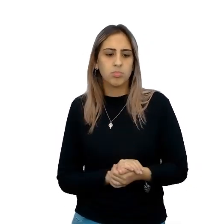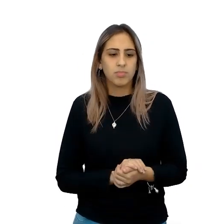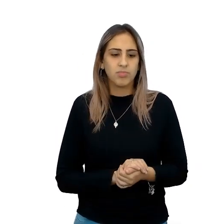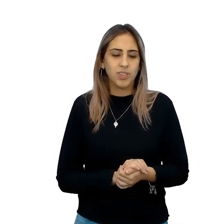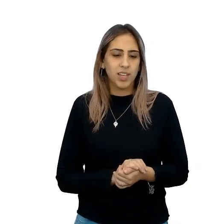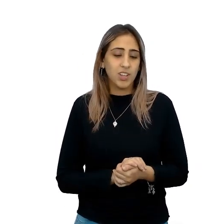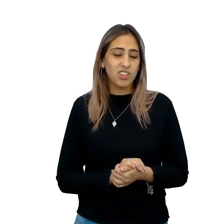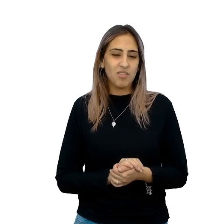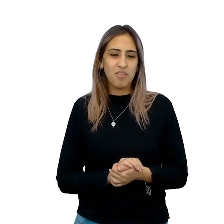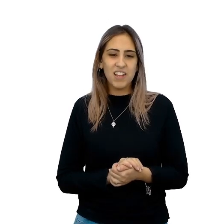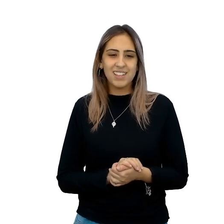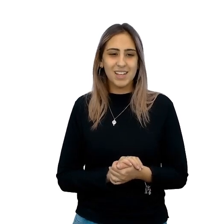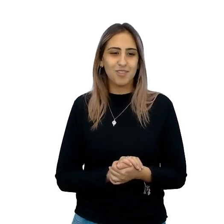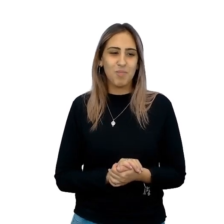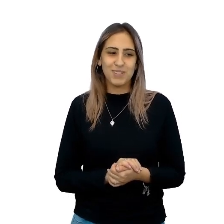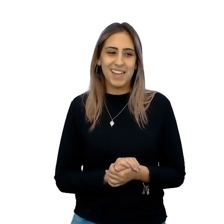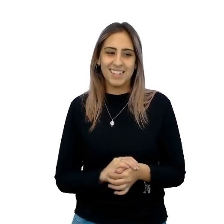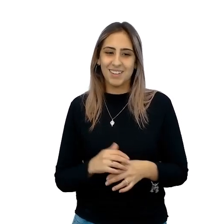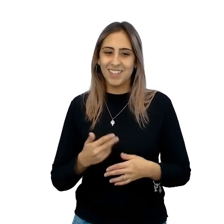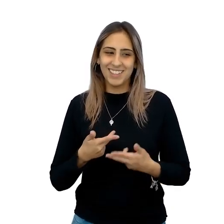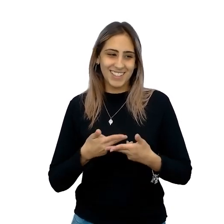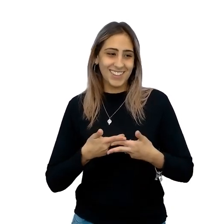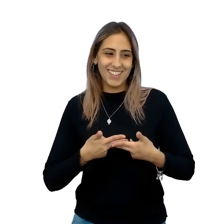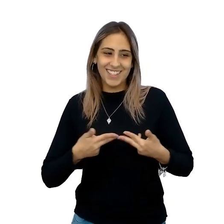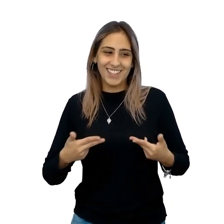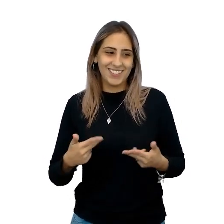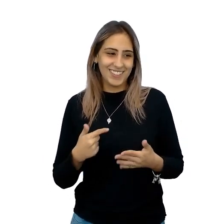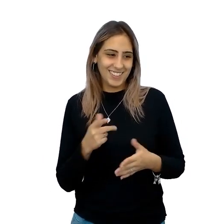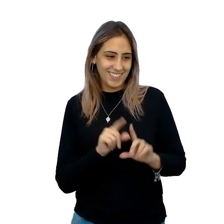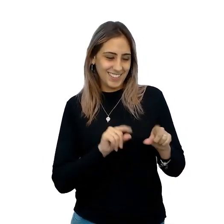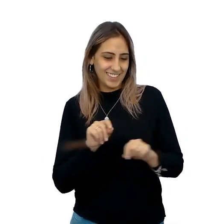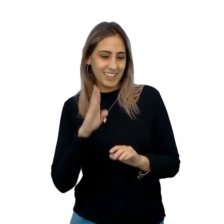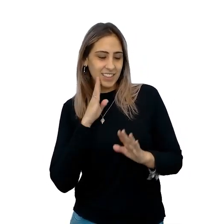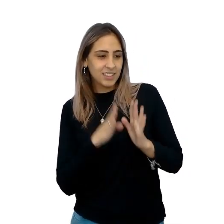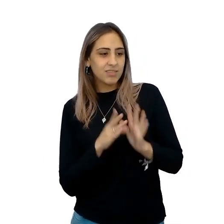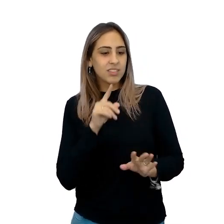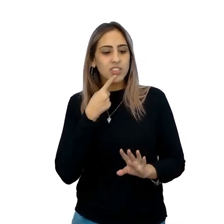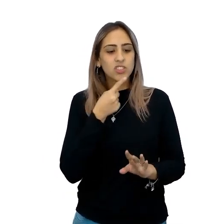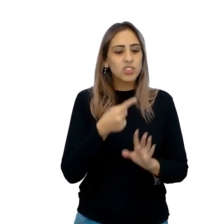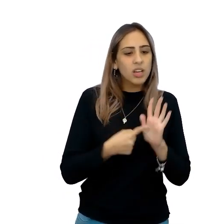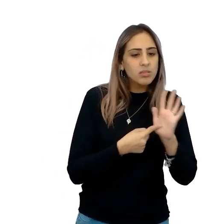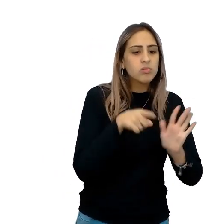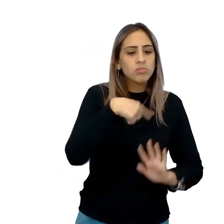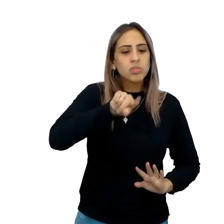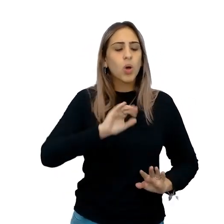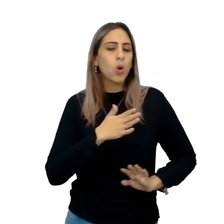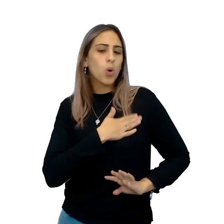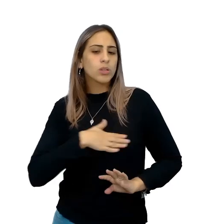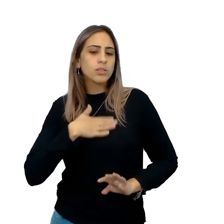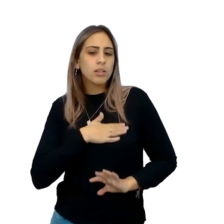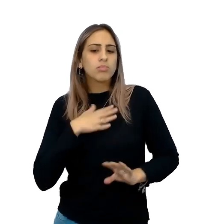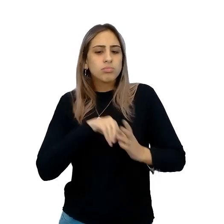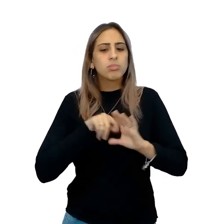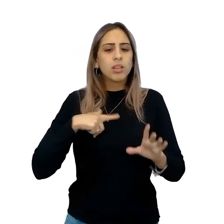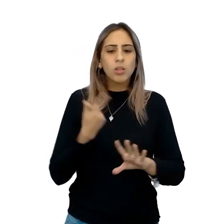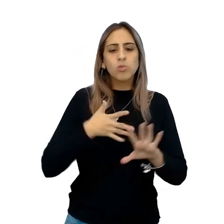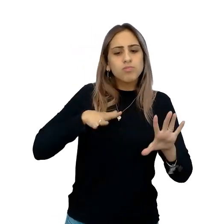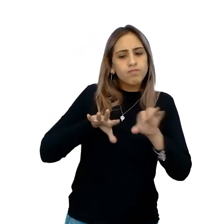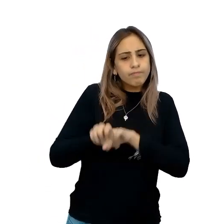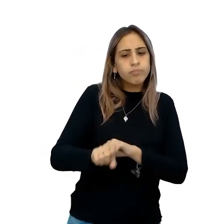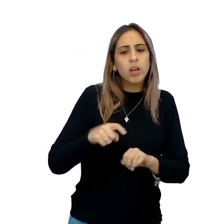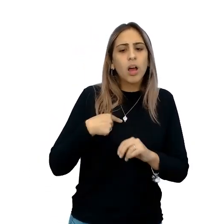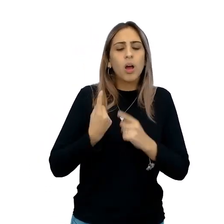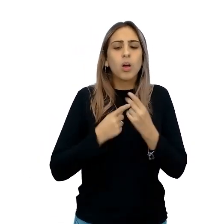nosso formulário, né? A gente sempre mostra o formulário, pede para vocês darem aí indicações do que vocês gostariam de ter nas nossas formações,